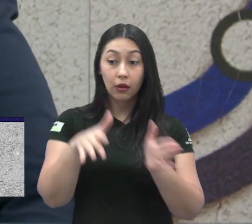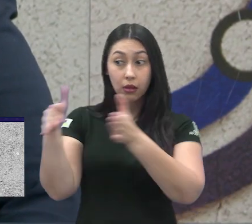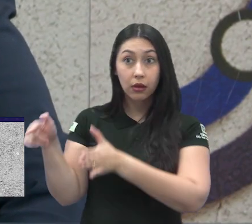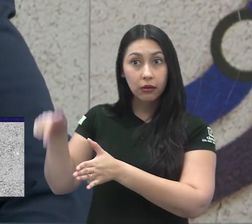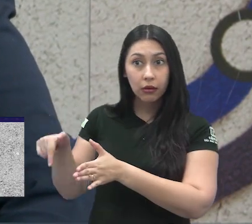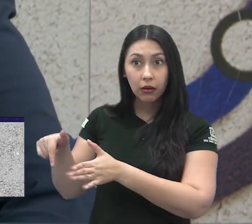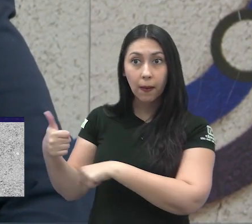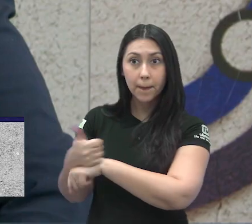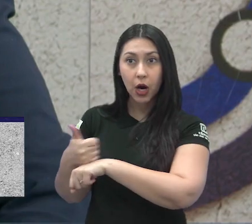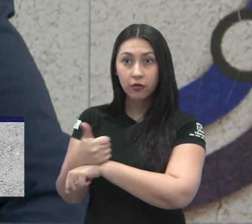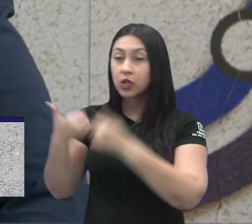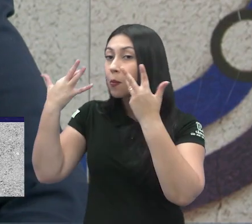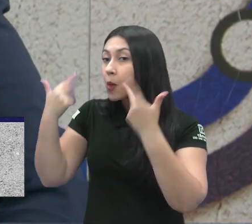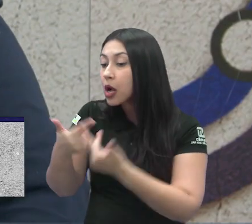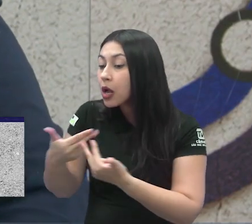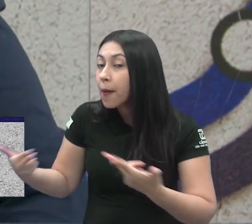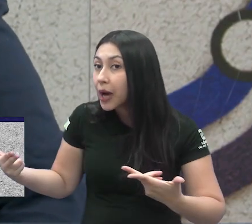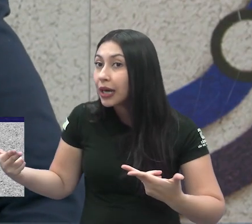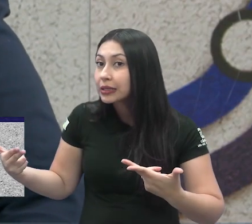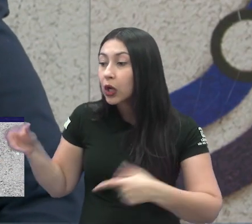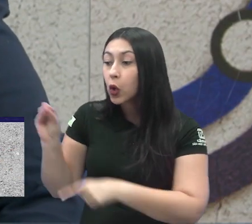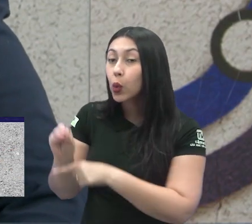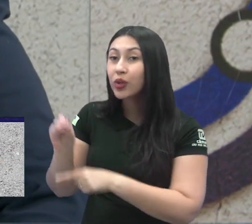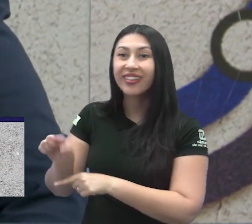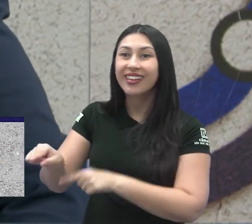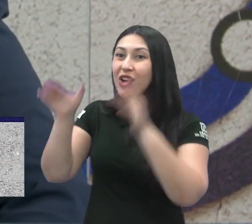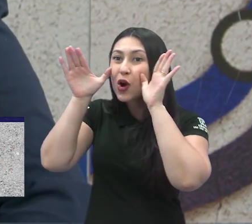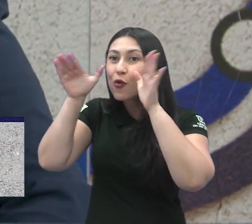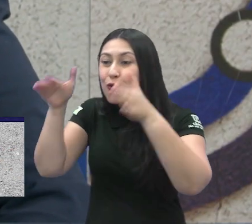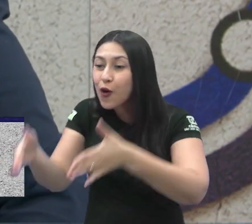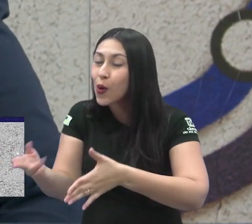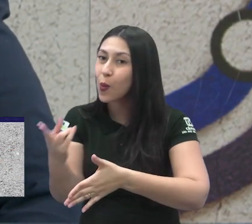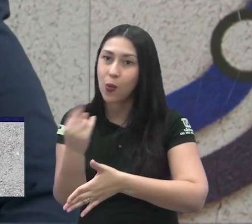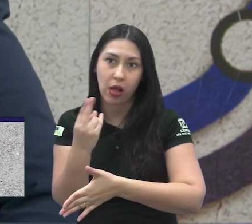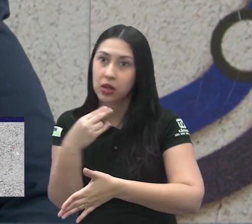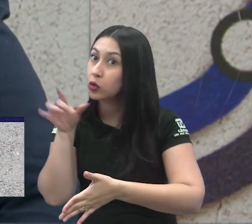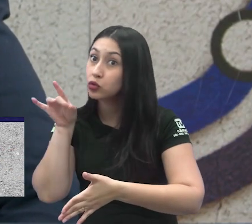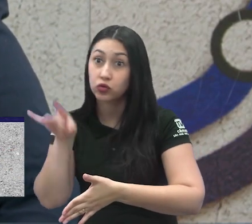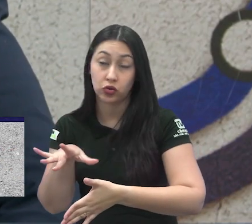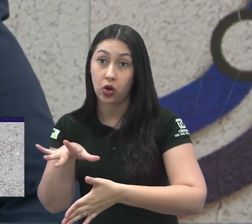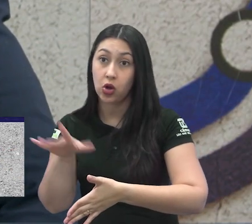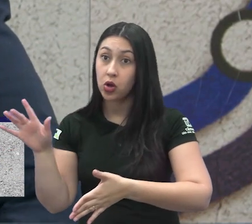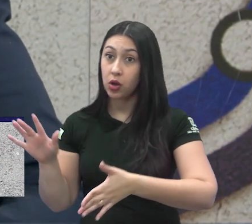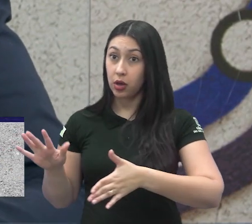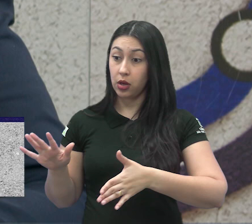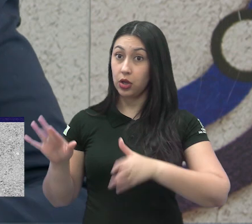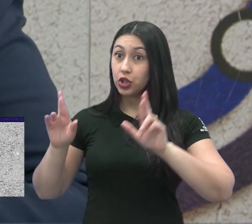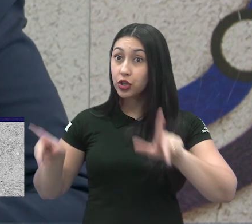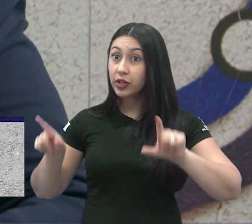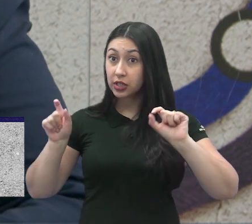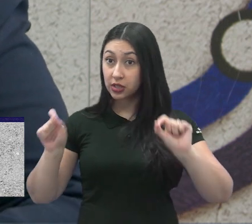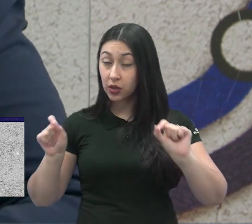E a zootecnia, ela trabalha somente a nutrição, né? Então, a gente faz... A diferença